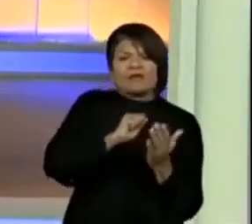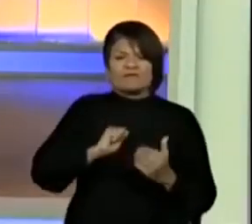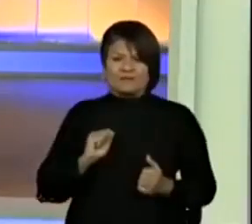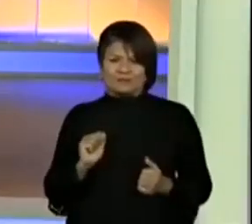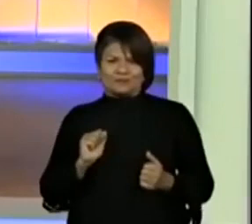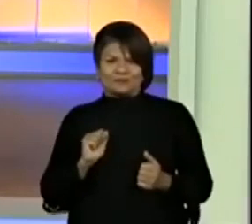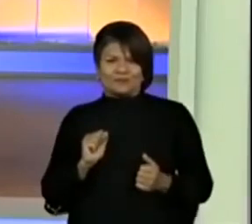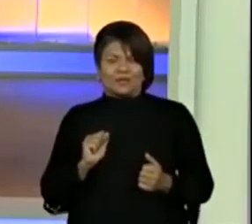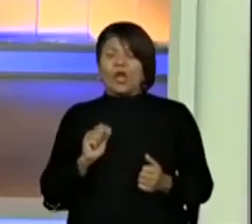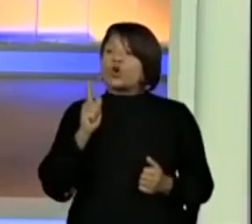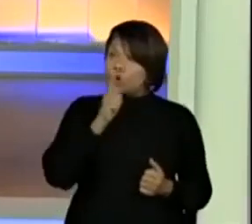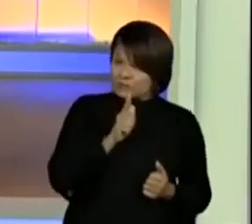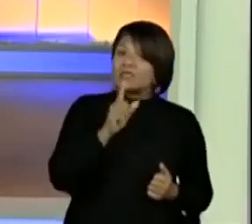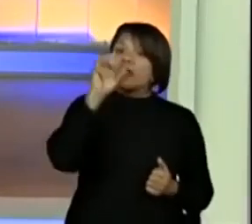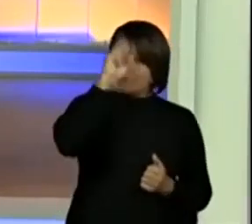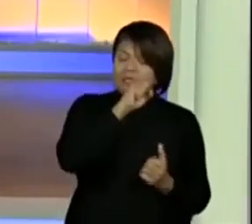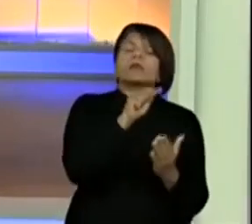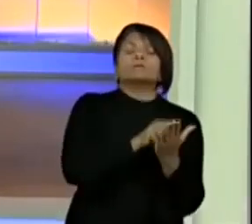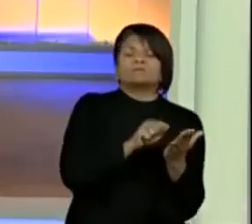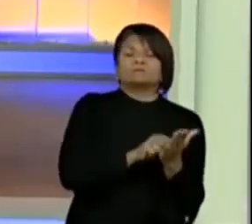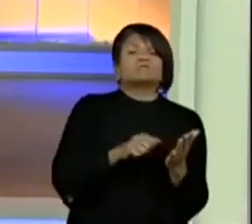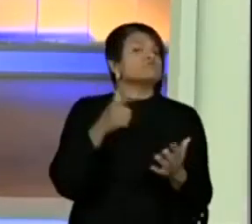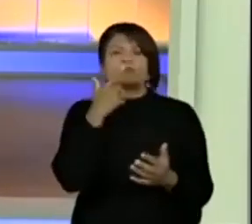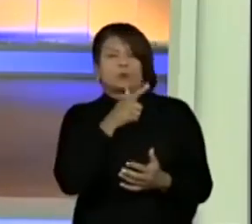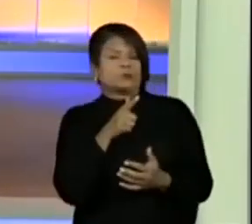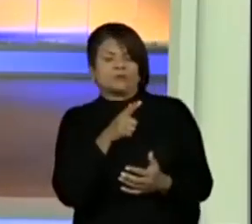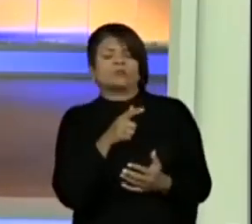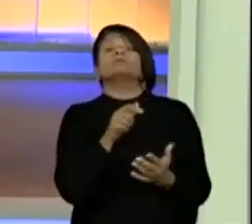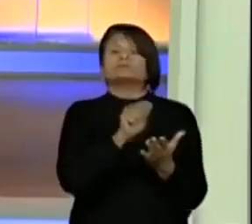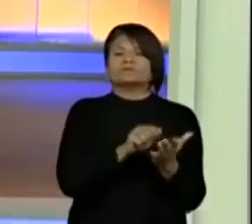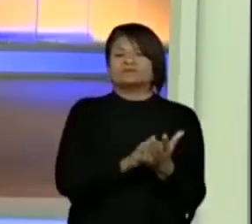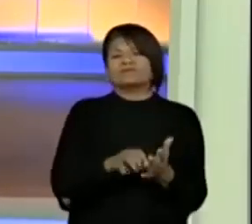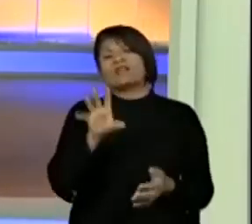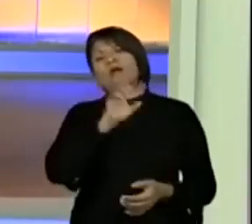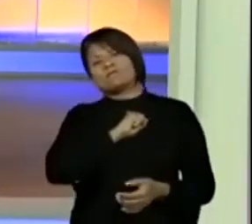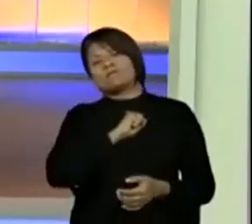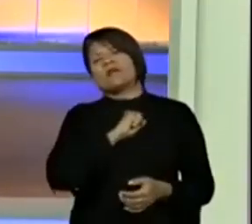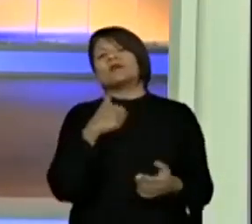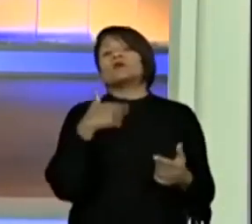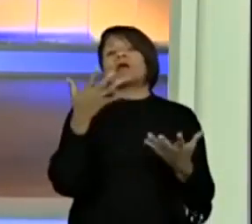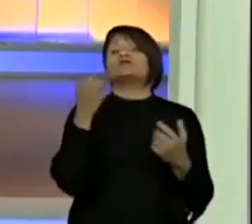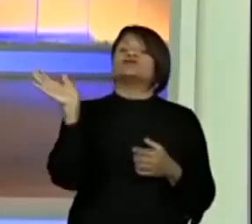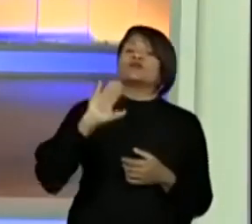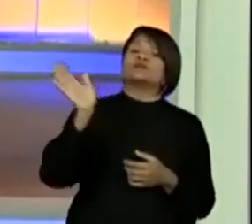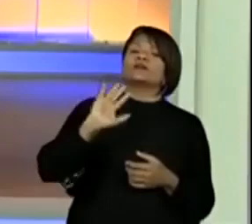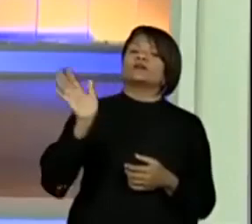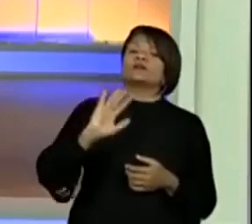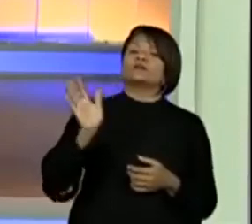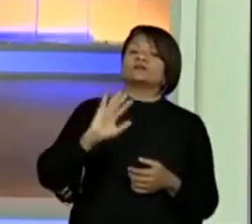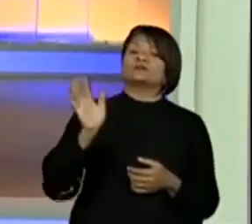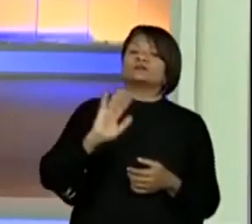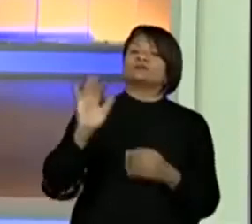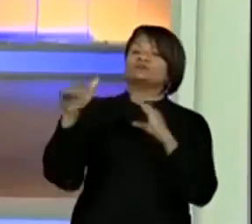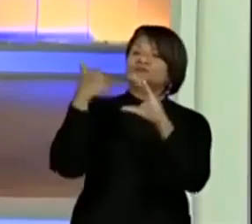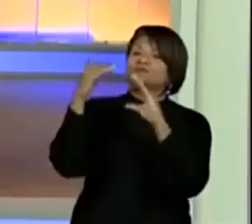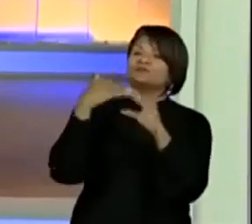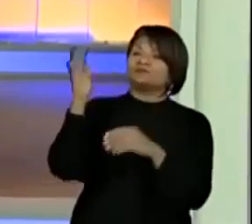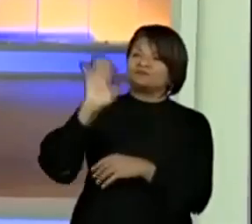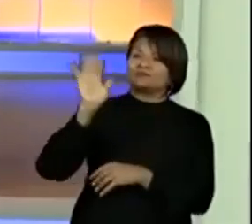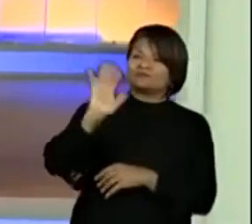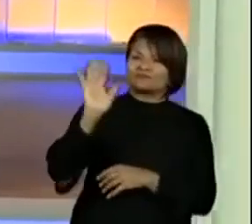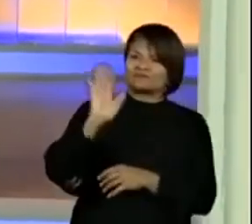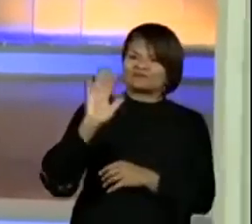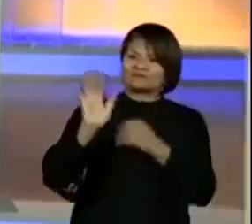aprender, todas essas coisas, beleza? Amei, quero um tchauzinho no nosso chat aqui.